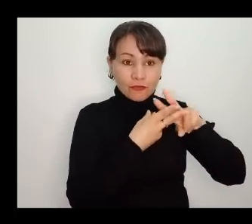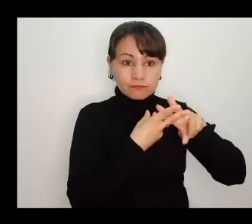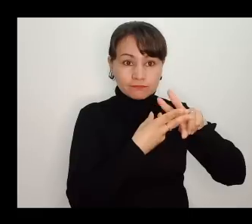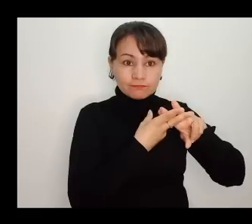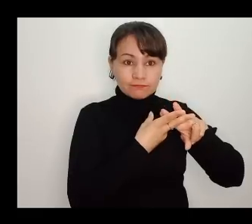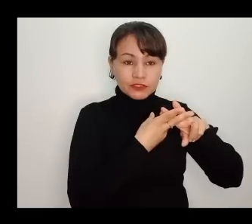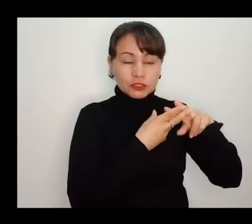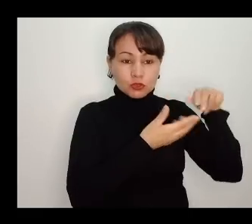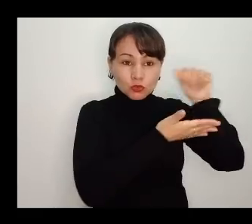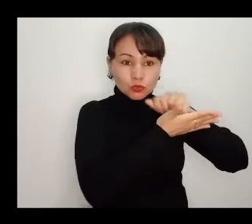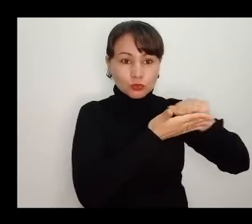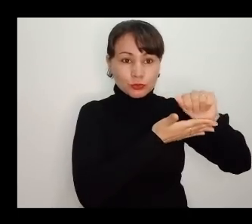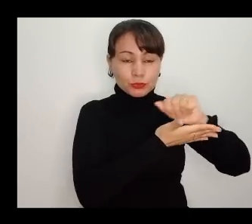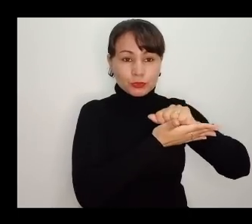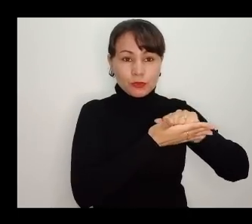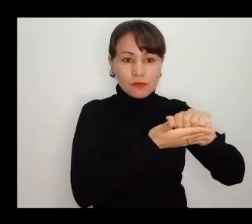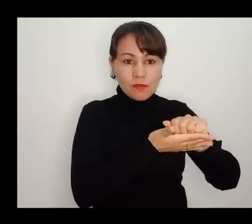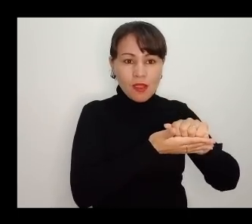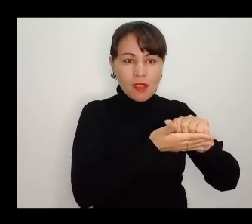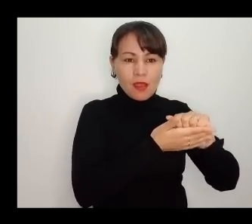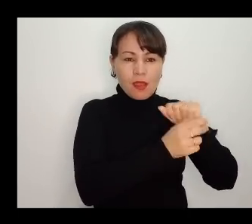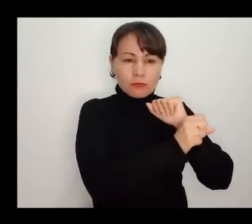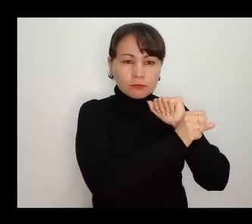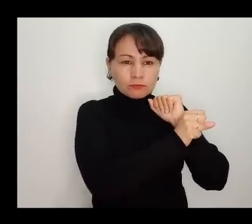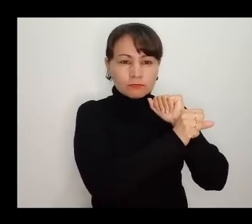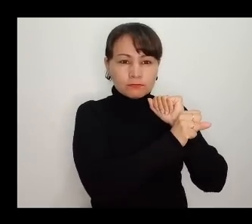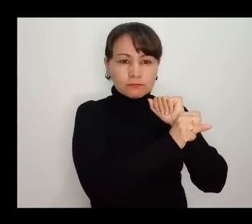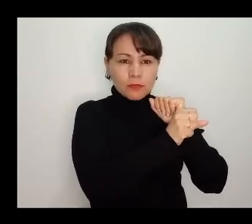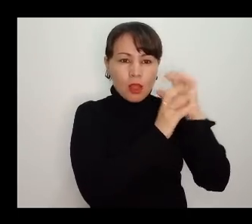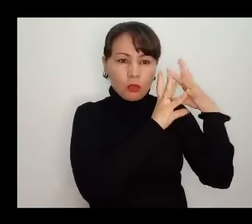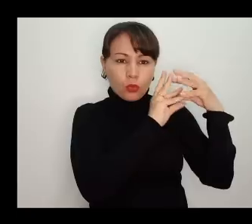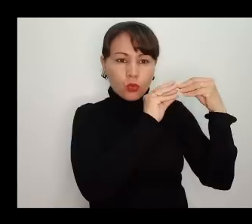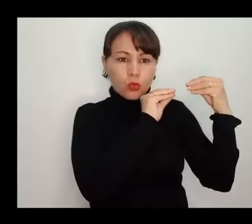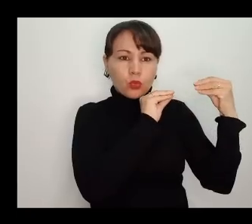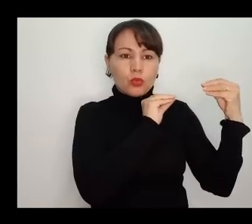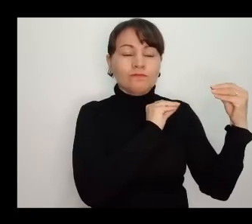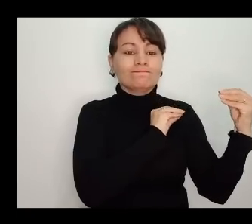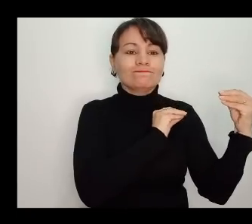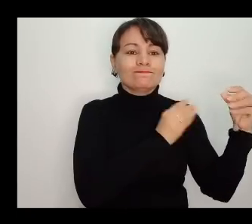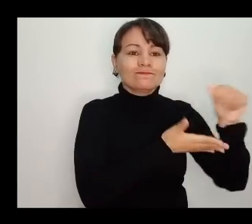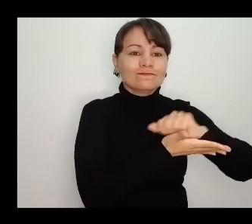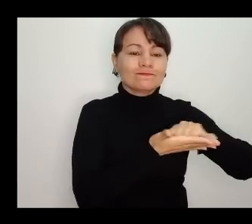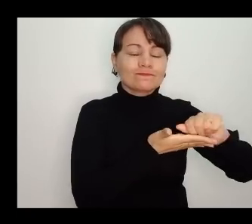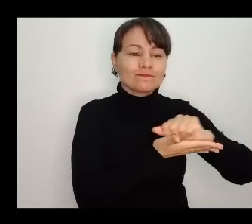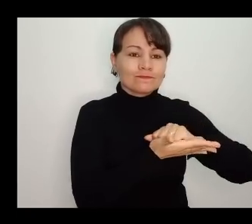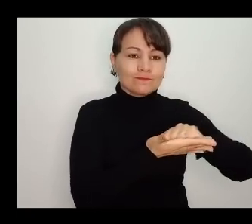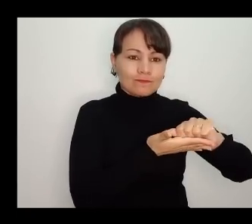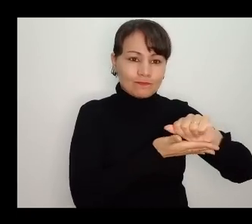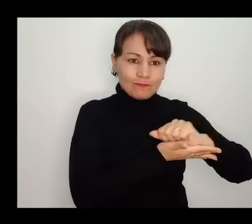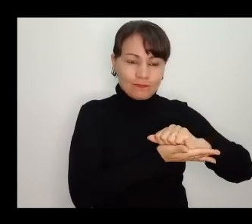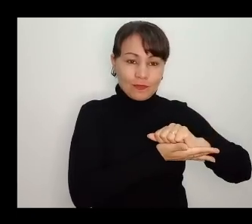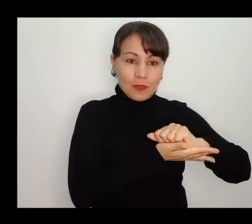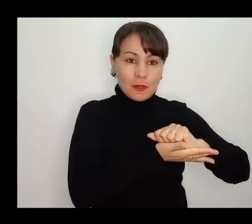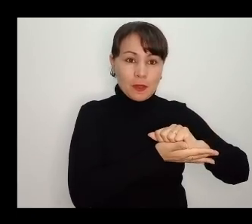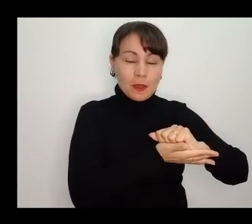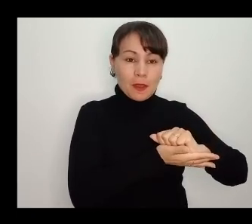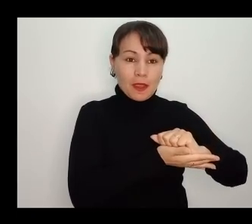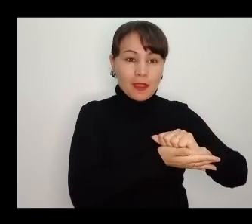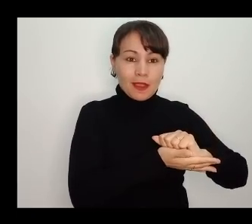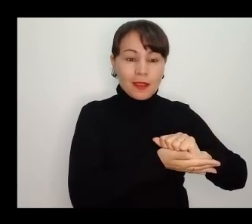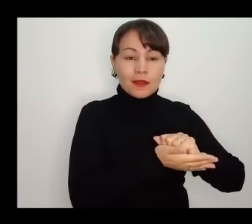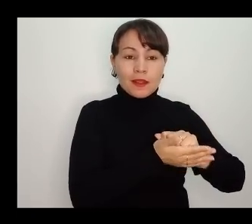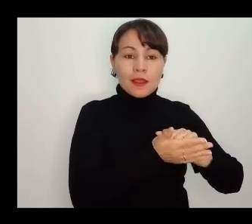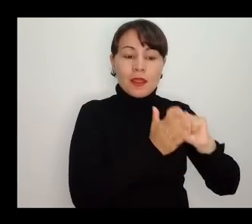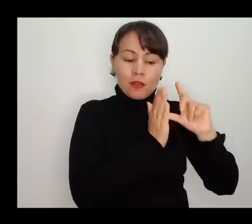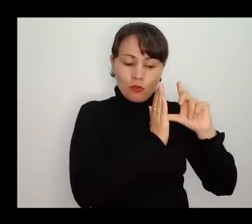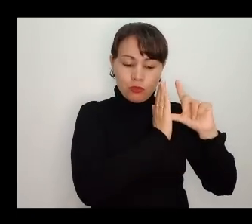que ficam numa área provisória, elas são retiradas daquela área provisória,